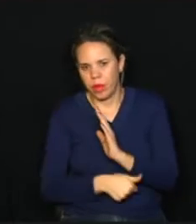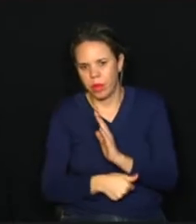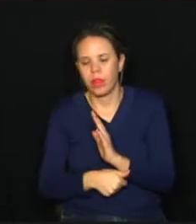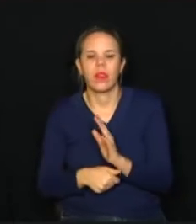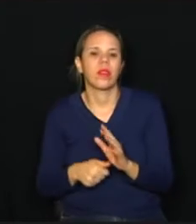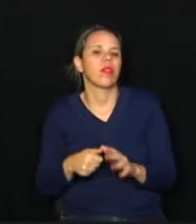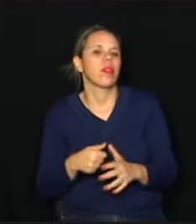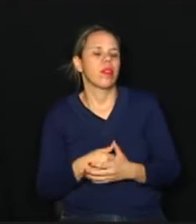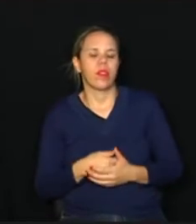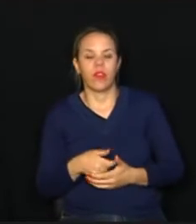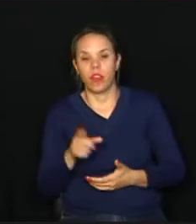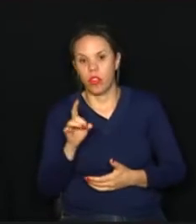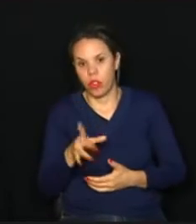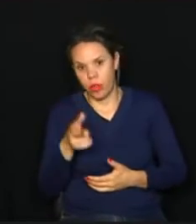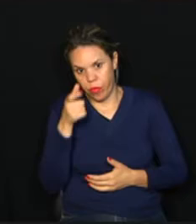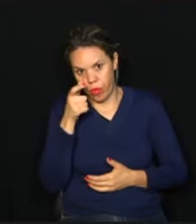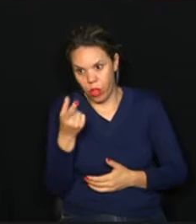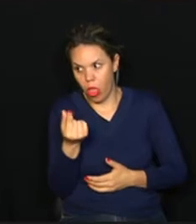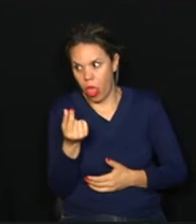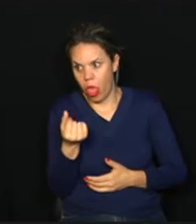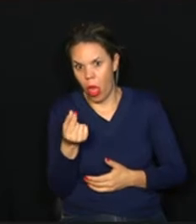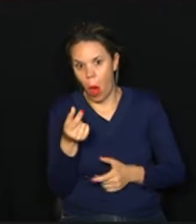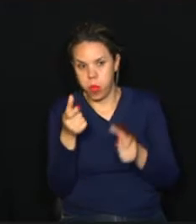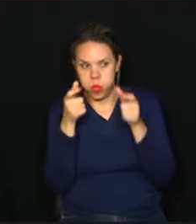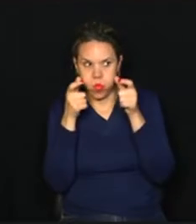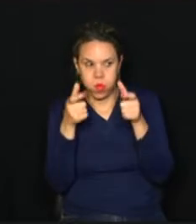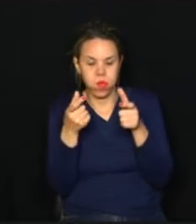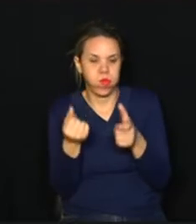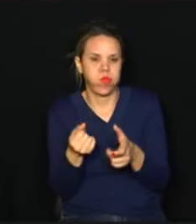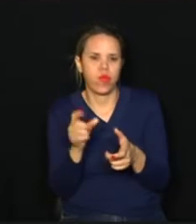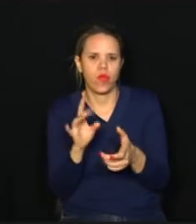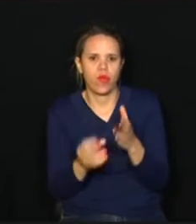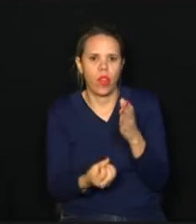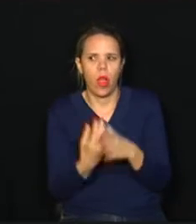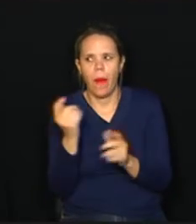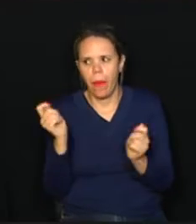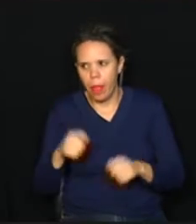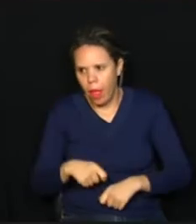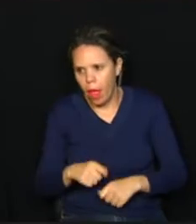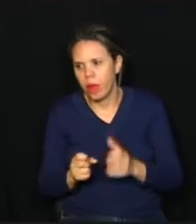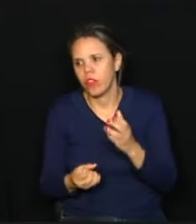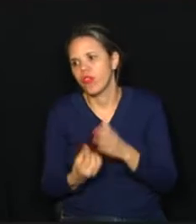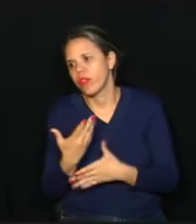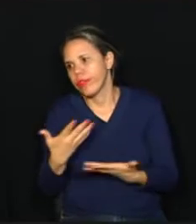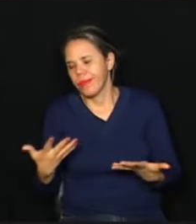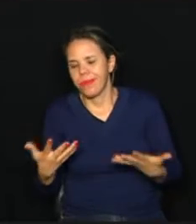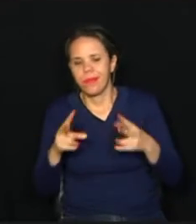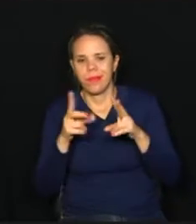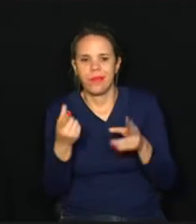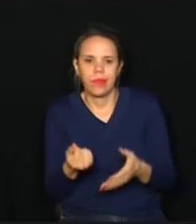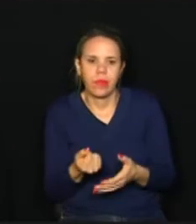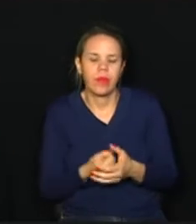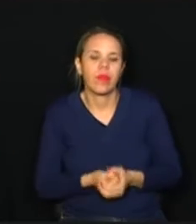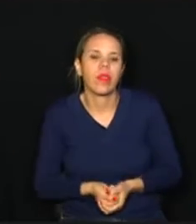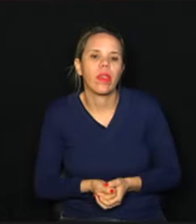se olha a questão financeira, o que pode vir, o que pode ser gerado em termos